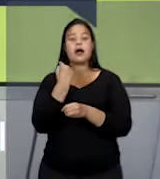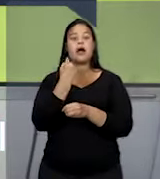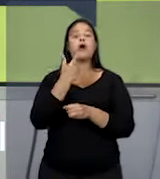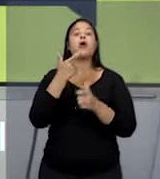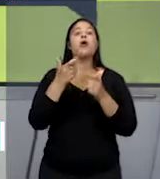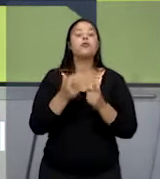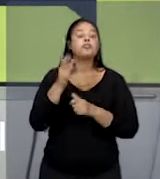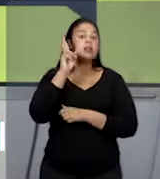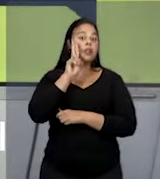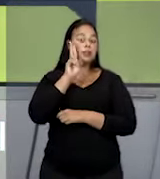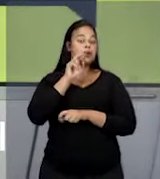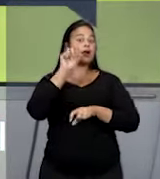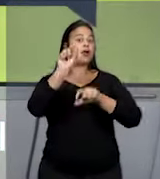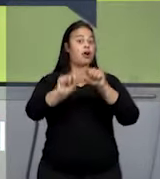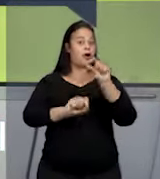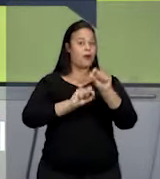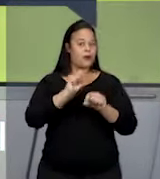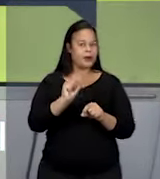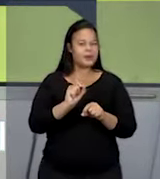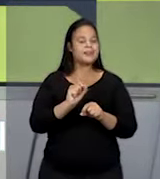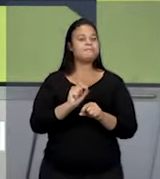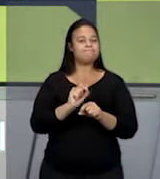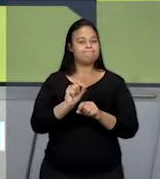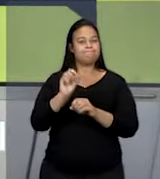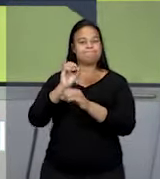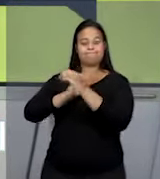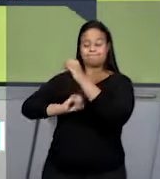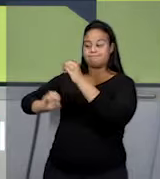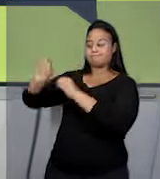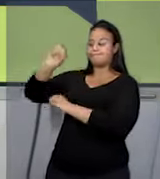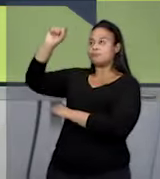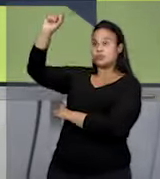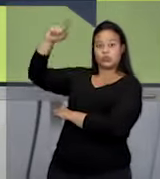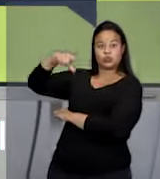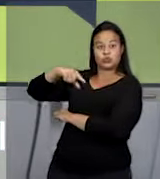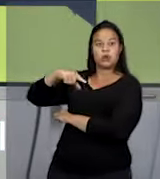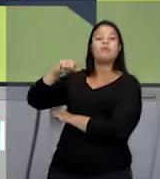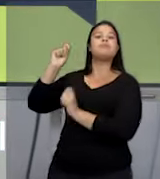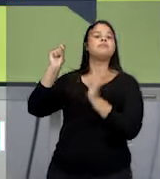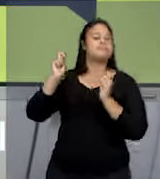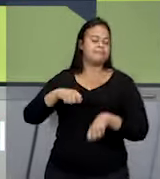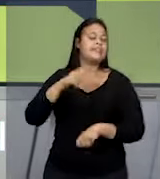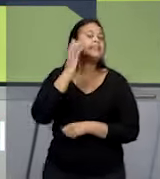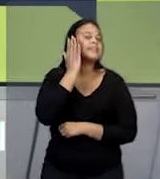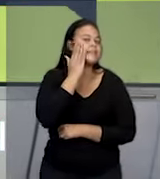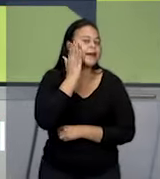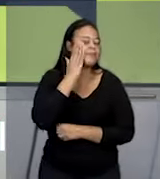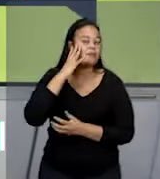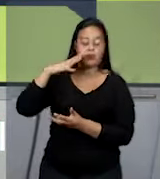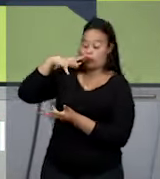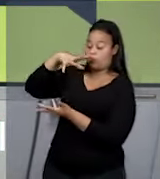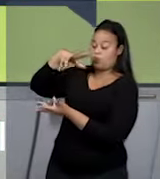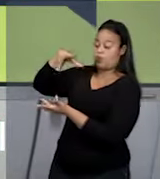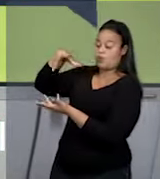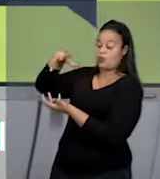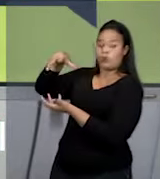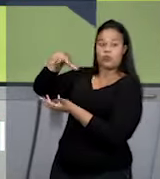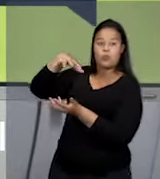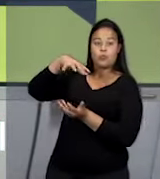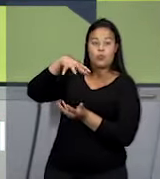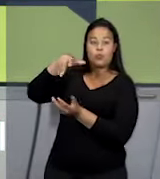precisamos nos lembrar do movimento aparente do Sol. Nós sabemos que a Terra realiza um movimento